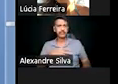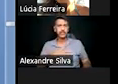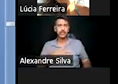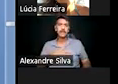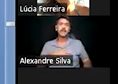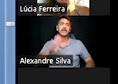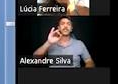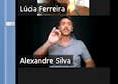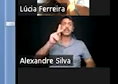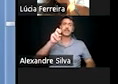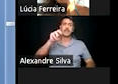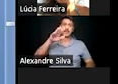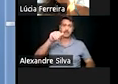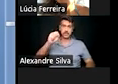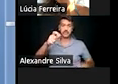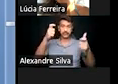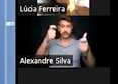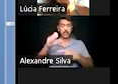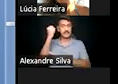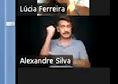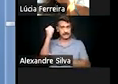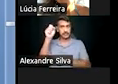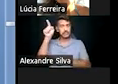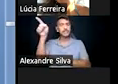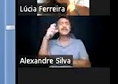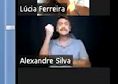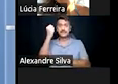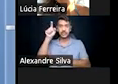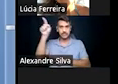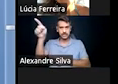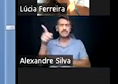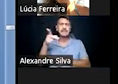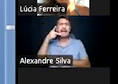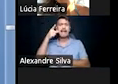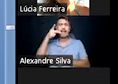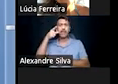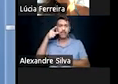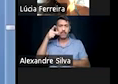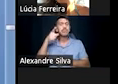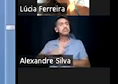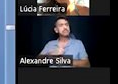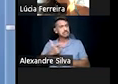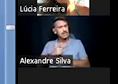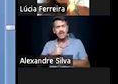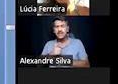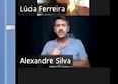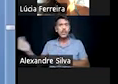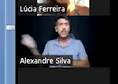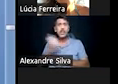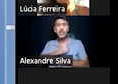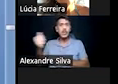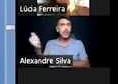Os bioermas de Sergipe. Na bacia de Sergipe, Alagoas, nós temos uma quantidade enorme desses grandes